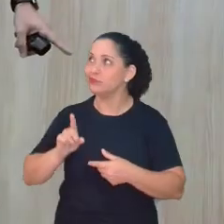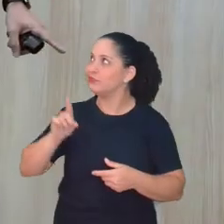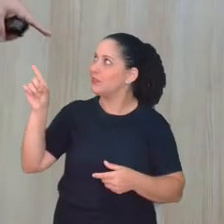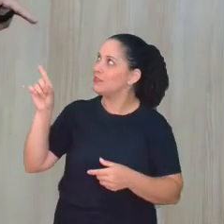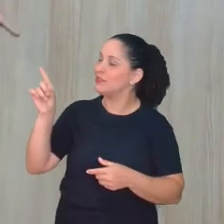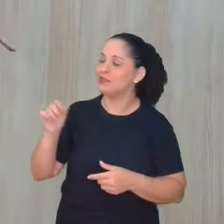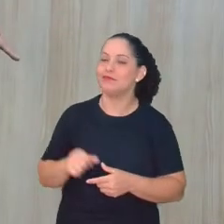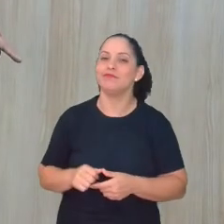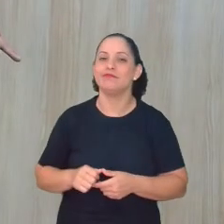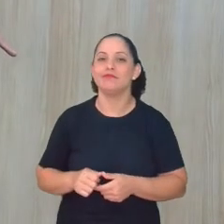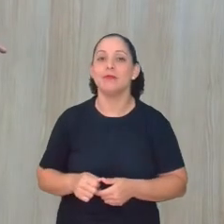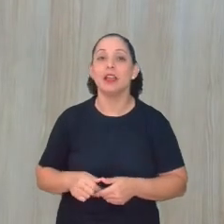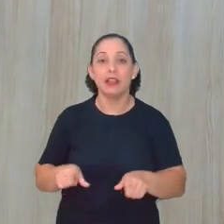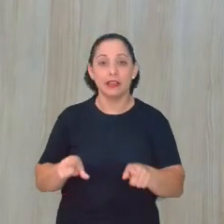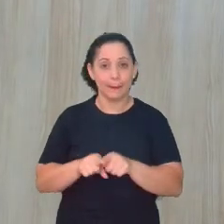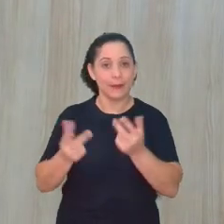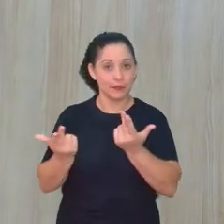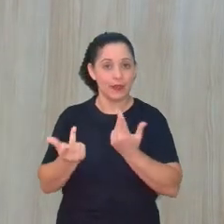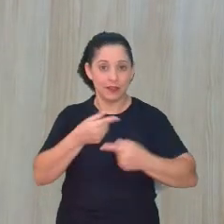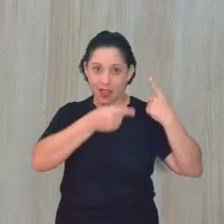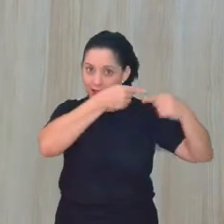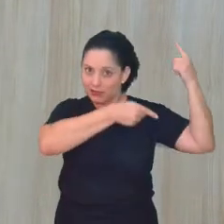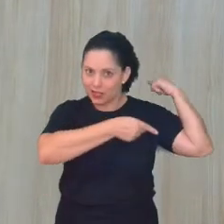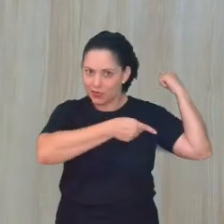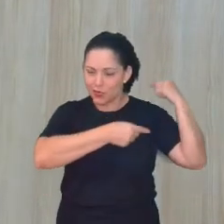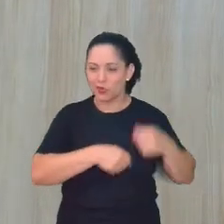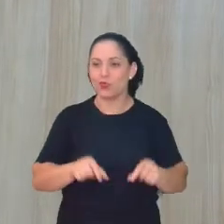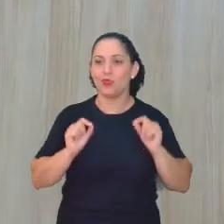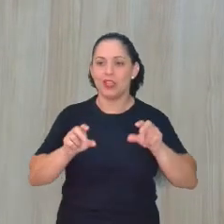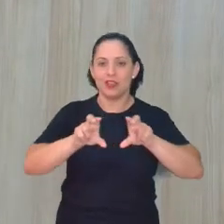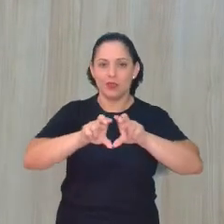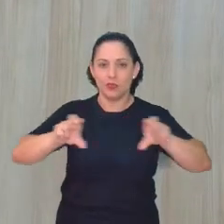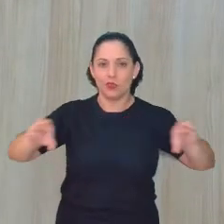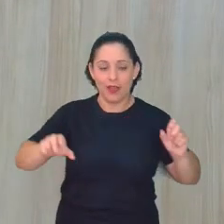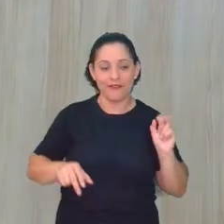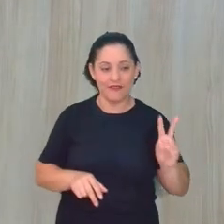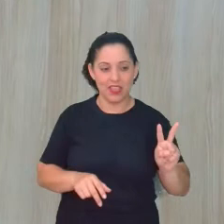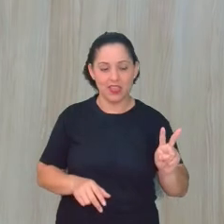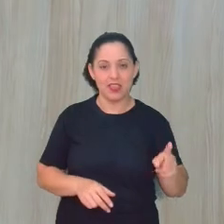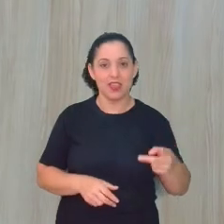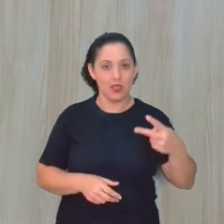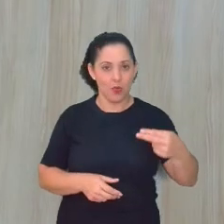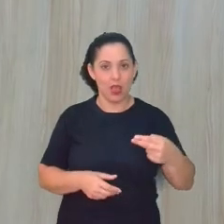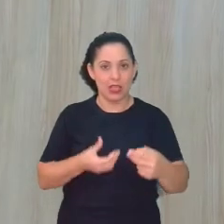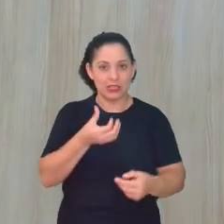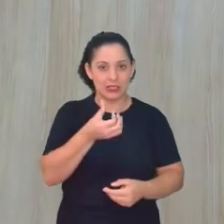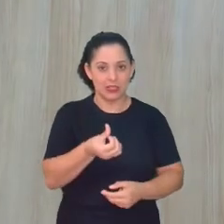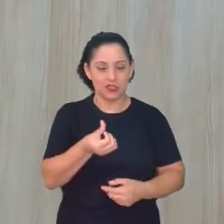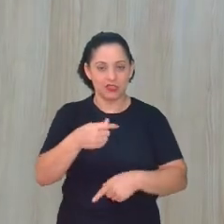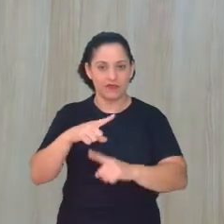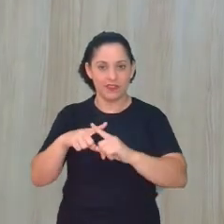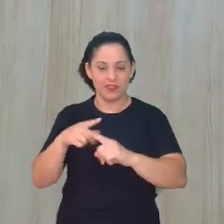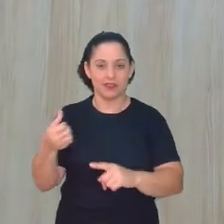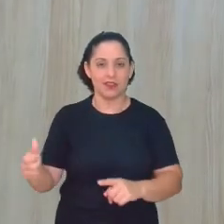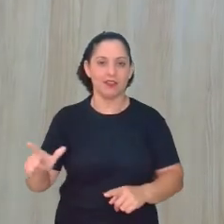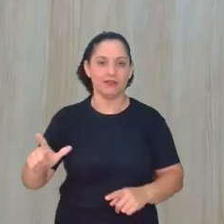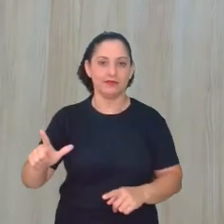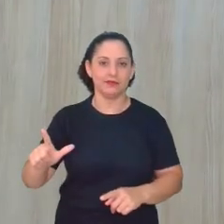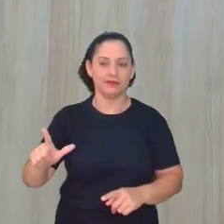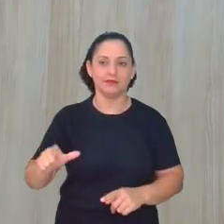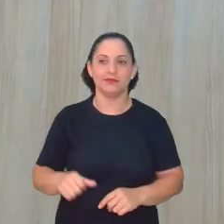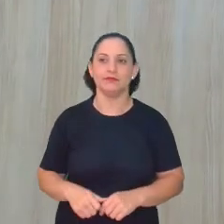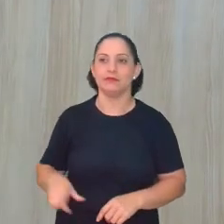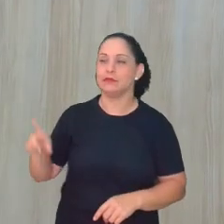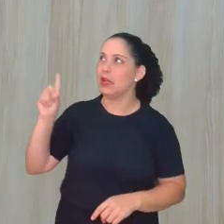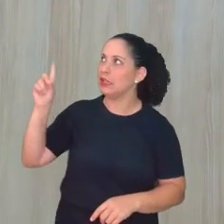relação da questão anterior, tá? Que a gente colocou lá, V igual a 6 vezes L. Então, chamei aqui ó, de